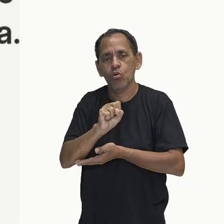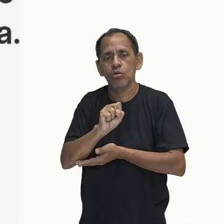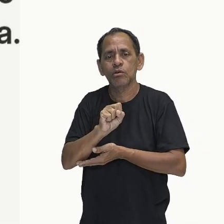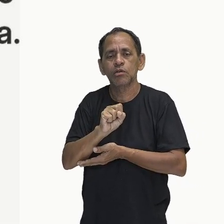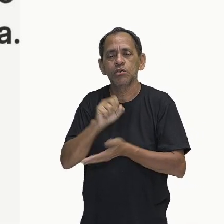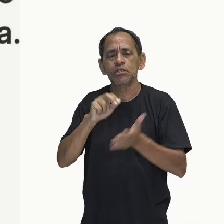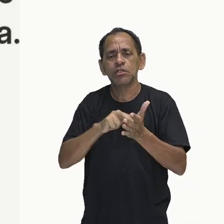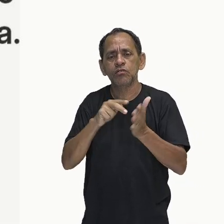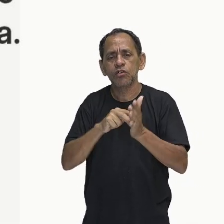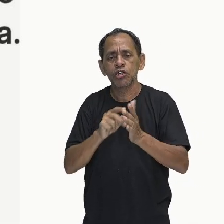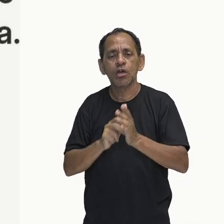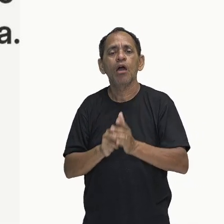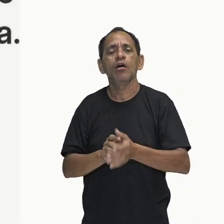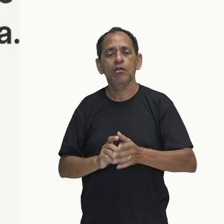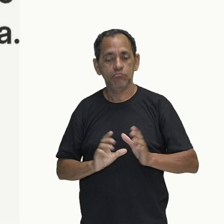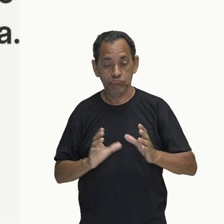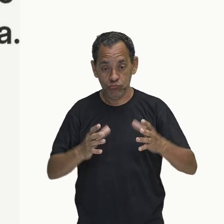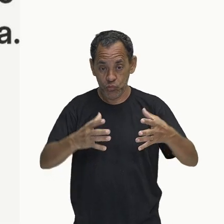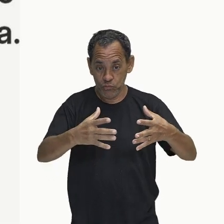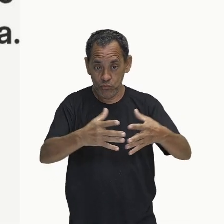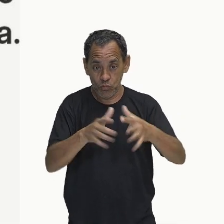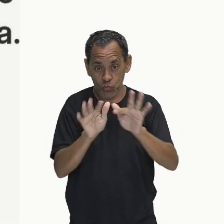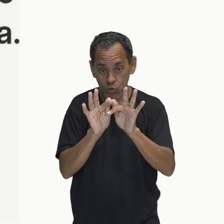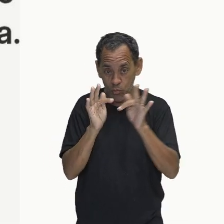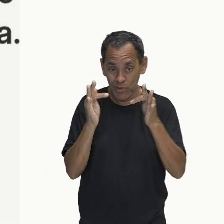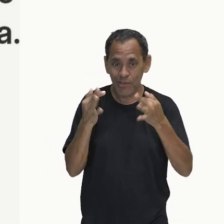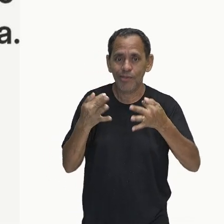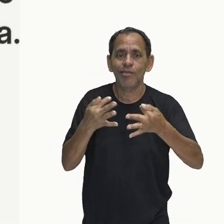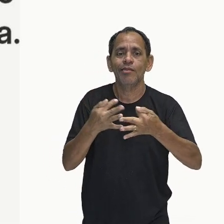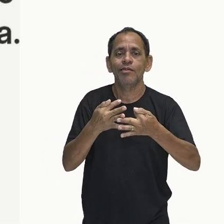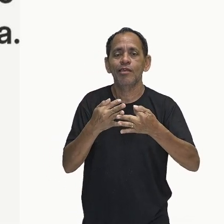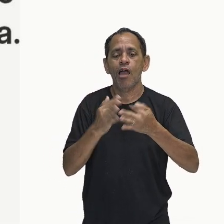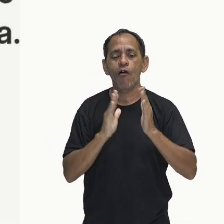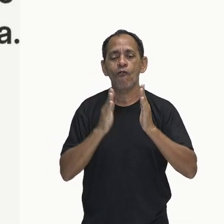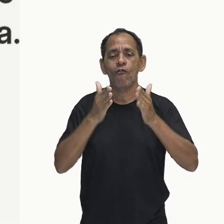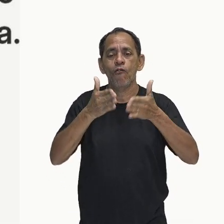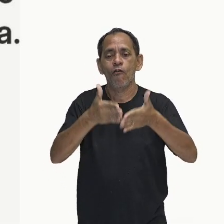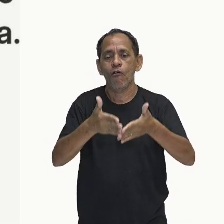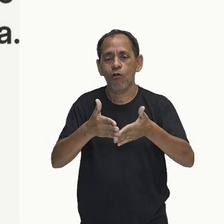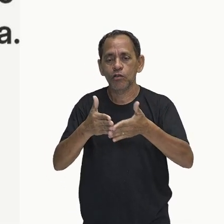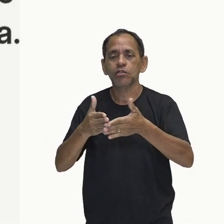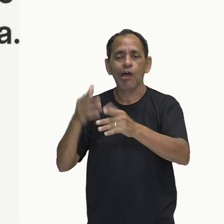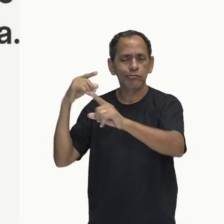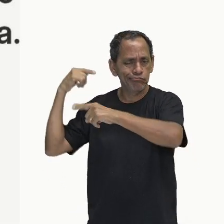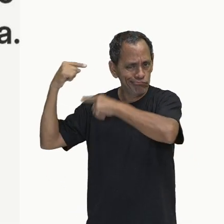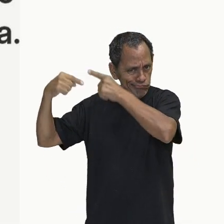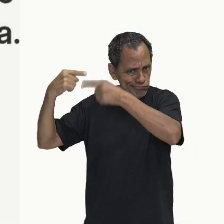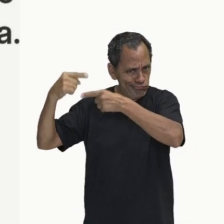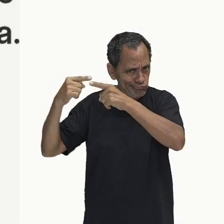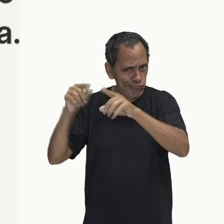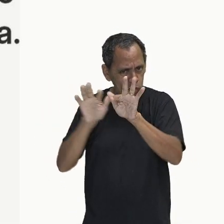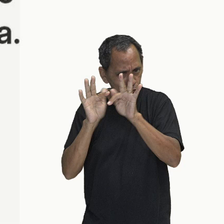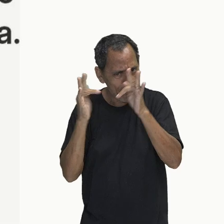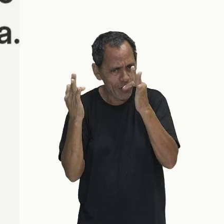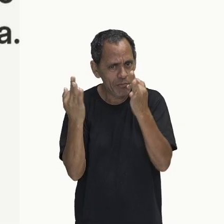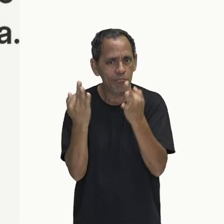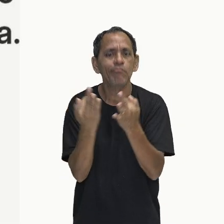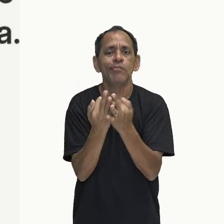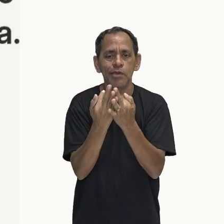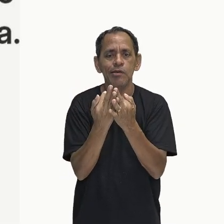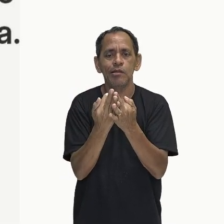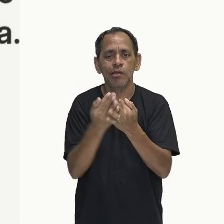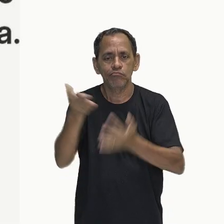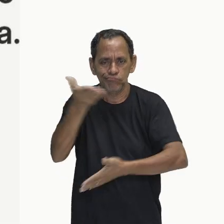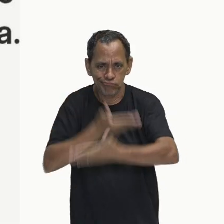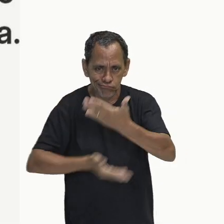professor? Uma organização ali voltada ali por um parente em comum. Eram parentes, era uma grande casa compartilhada por